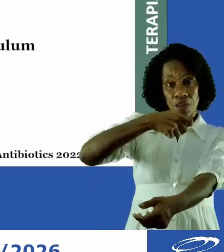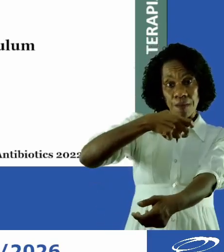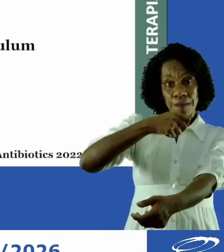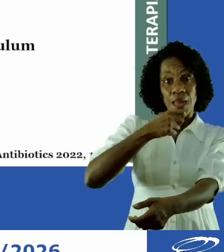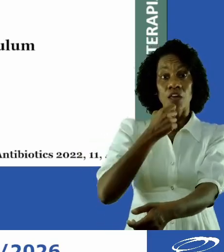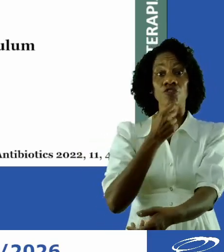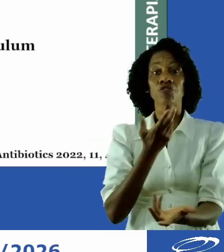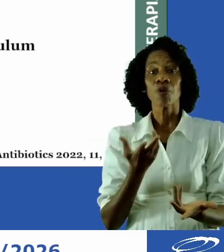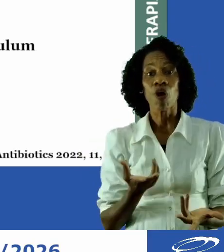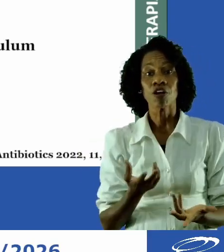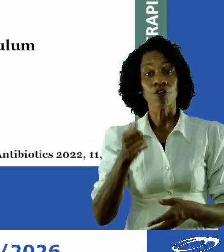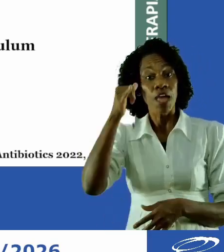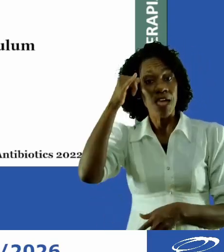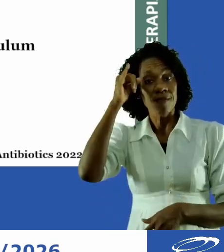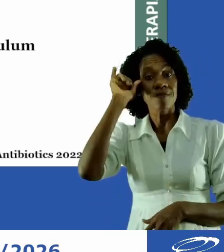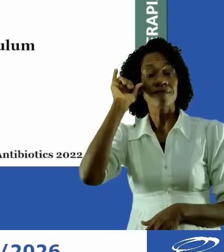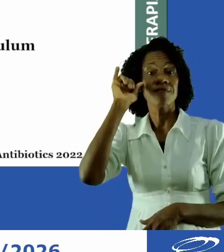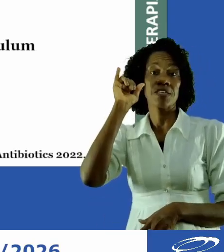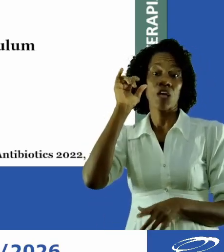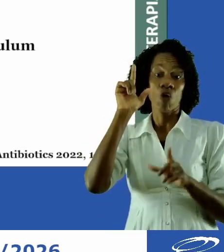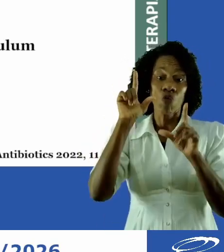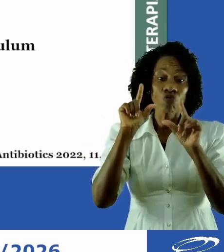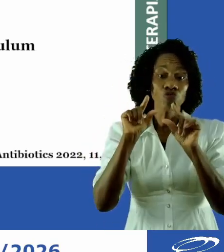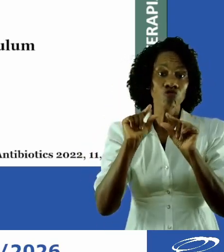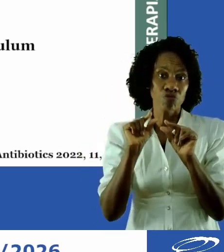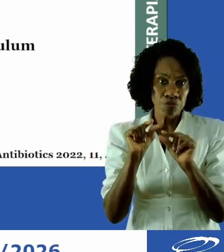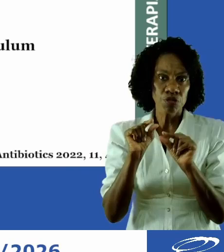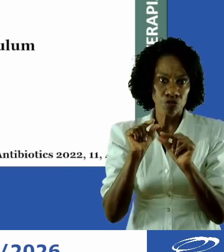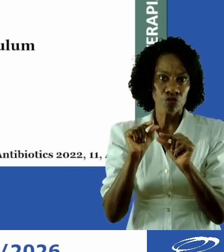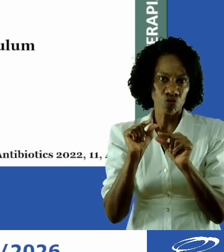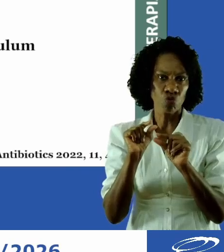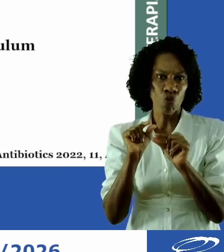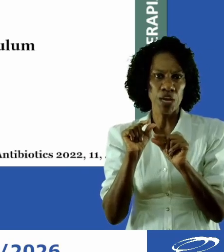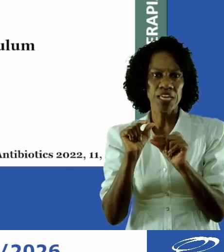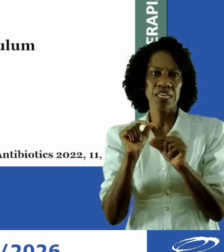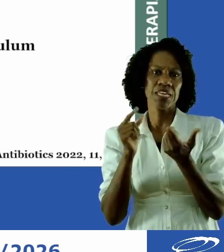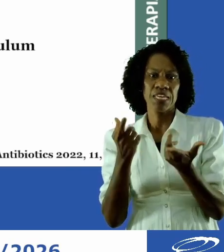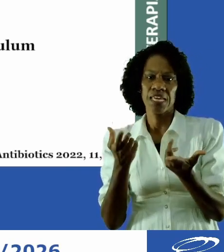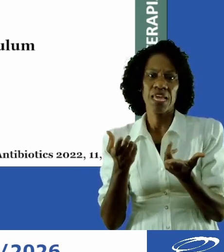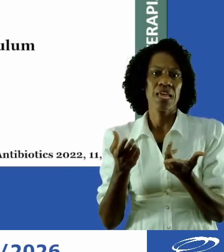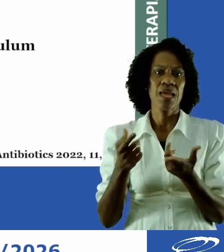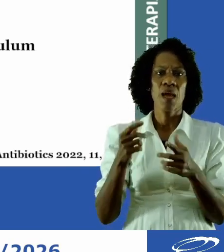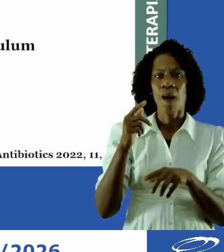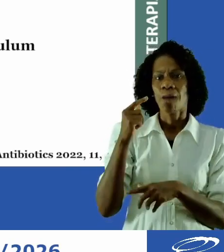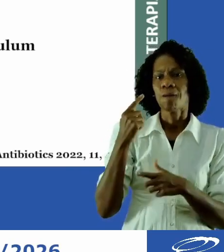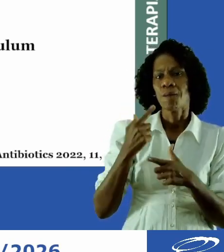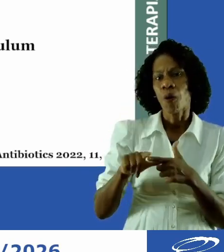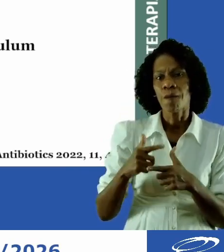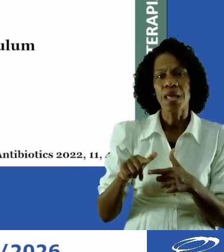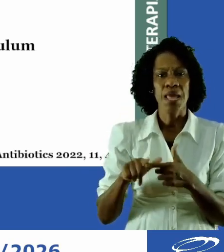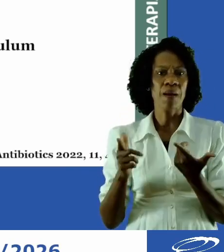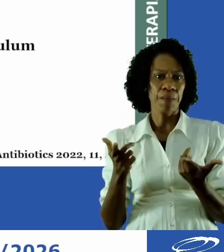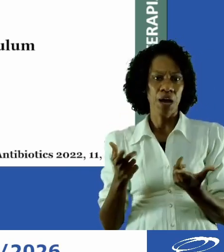evita seleção ou reduz os isolados resistentes, reduz eventos adversos de medicação oral quando o paciente está no pós-operatório com